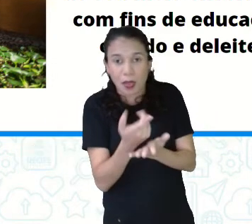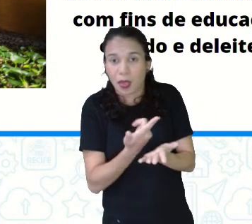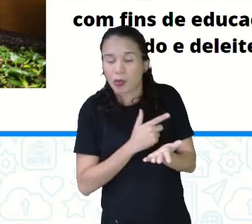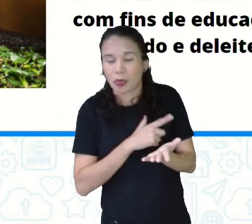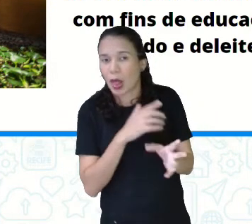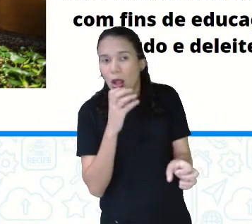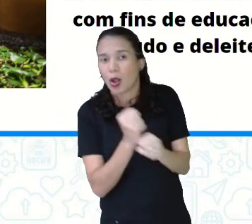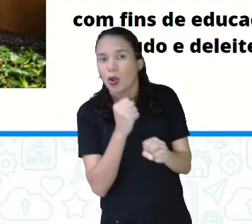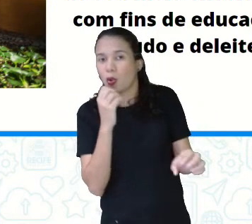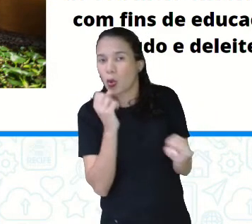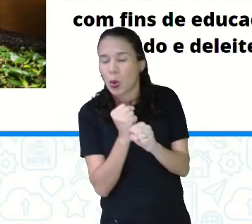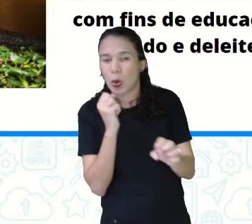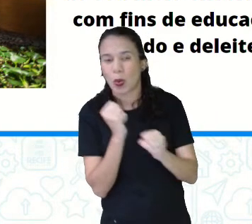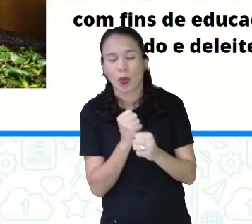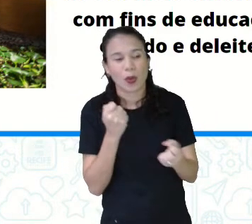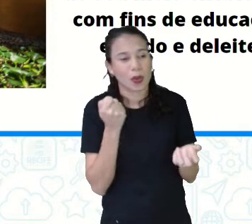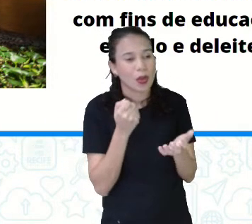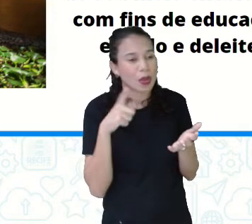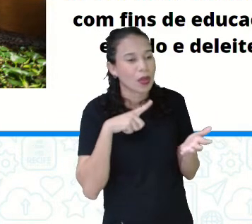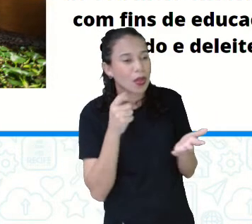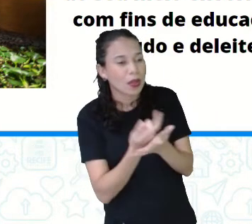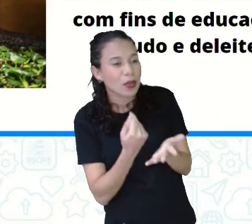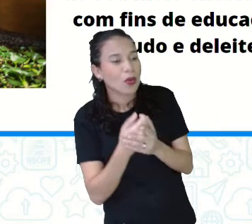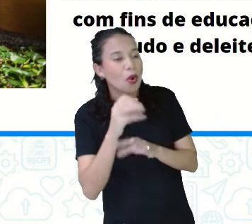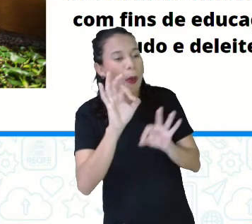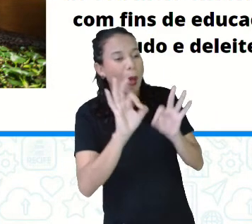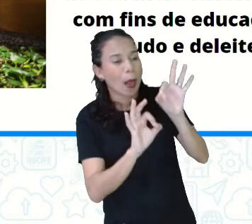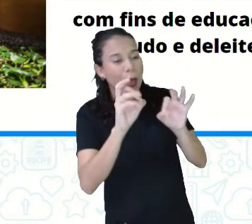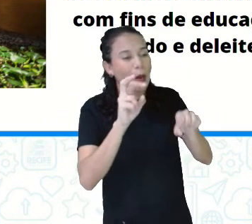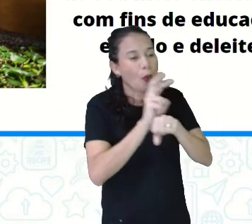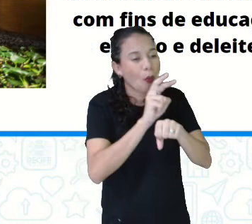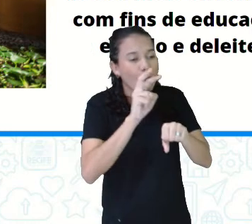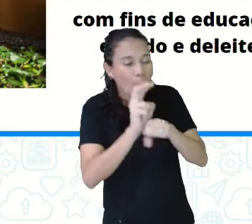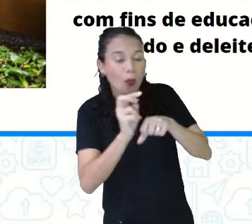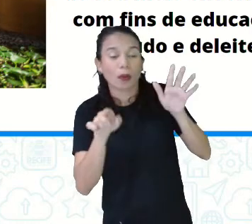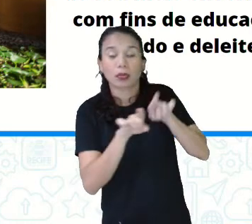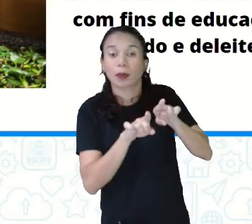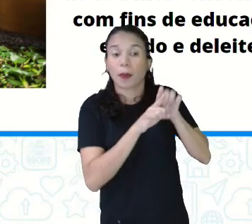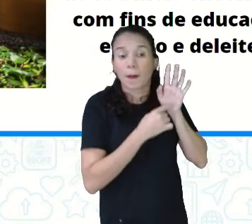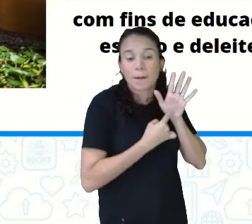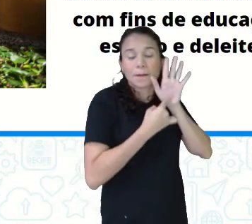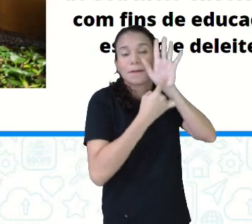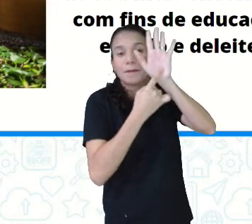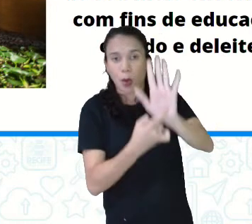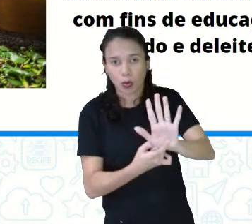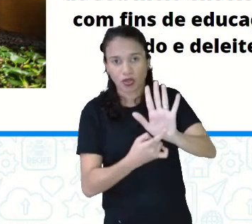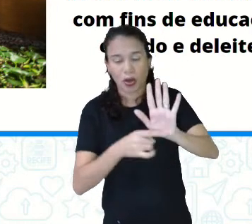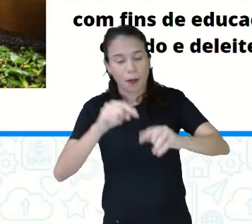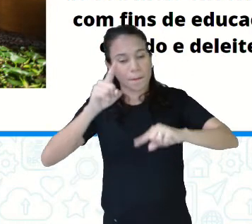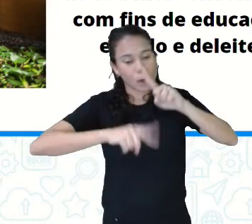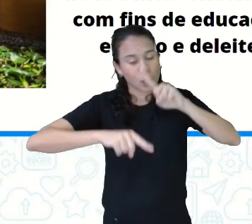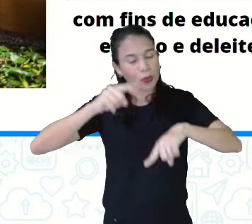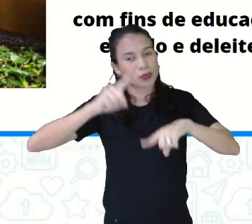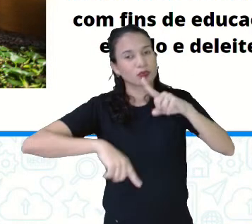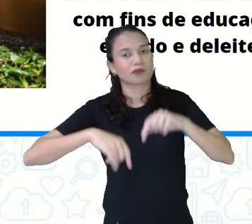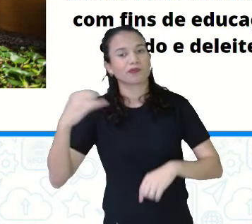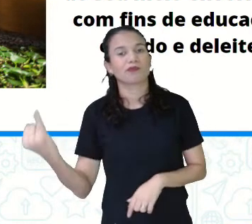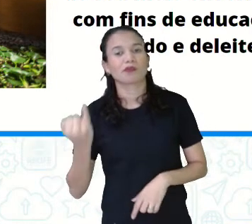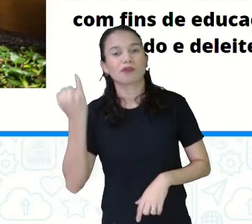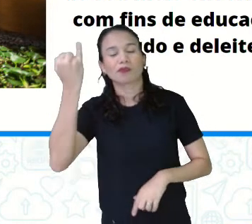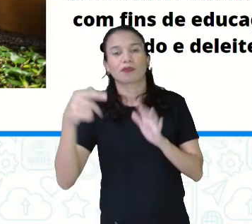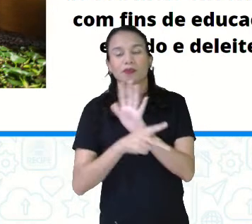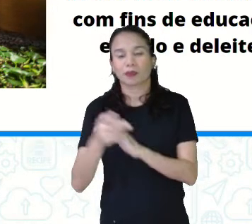lucrativos, que adquire, conserva, investiga, comunica e expõe o patrimônio material e imaterial